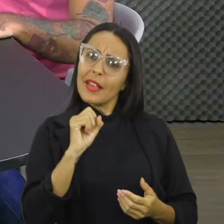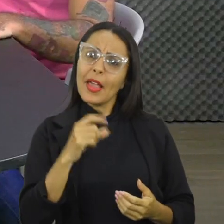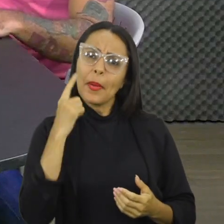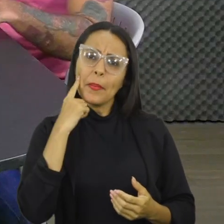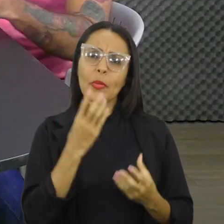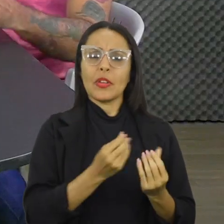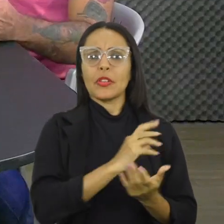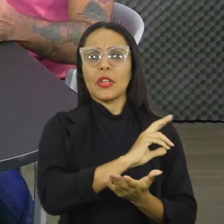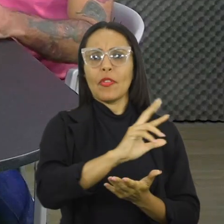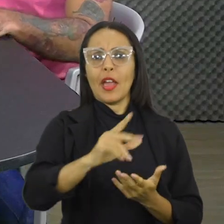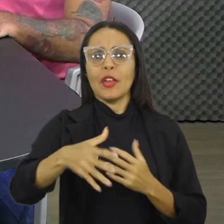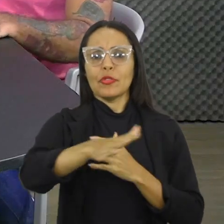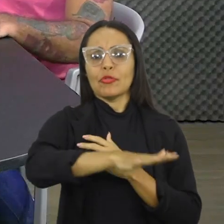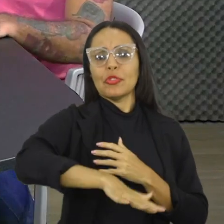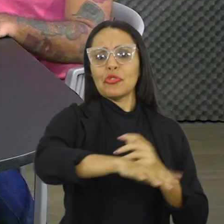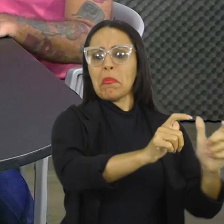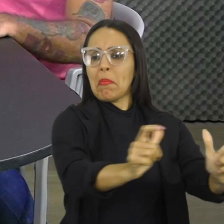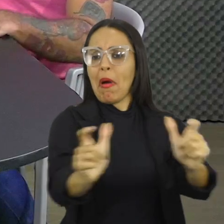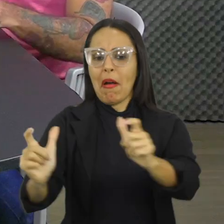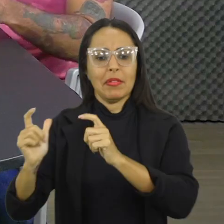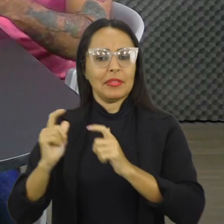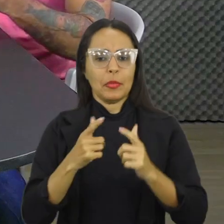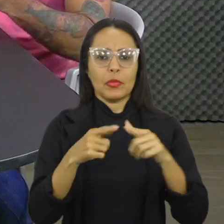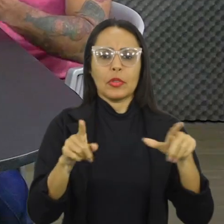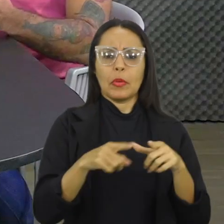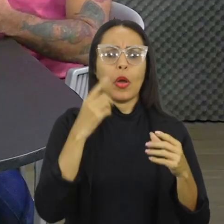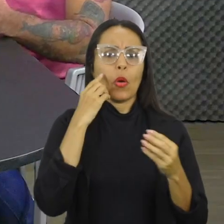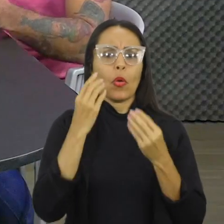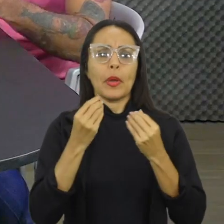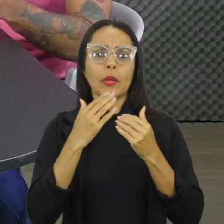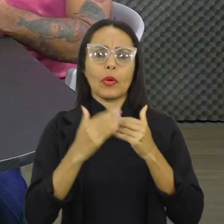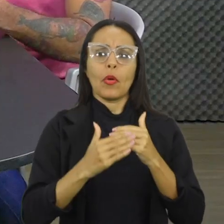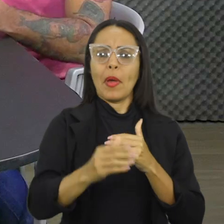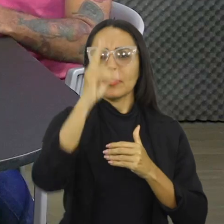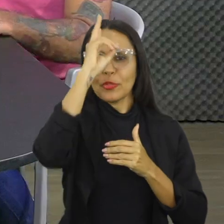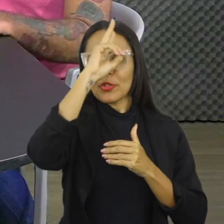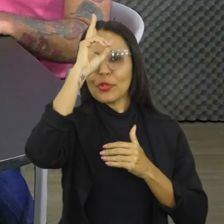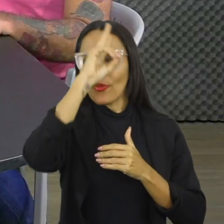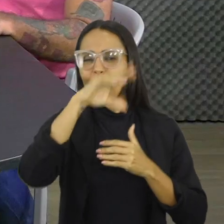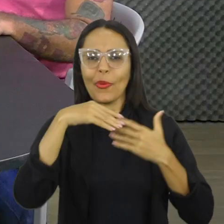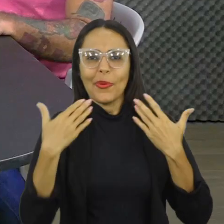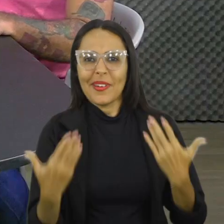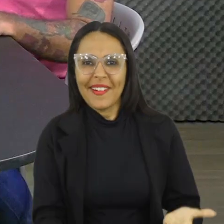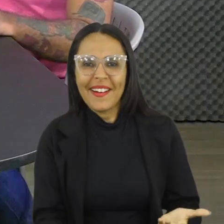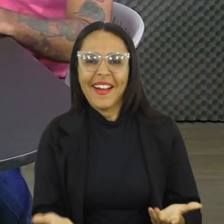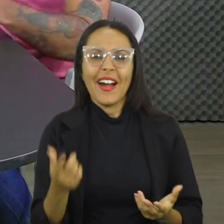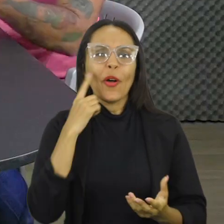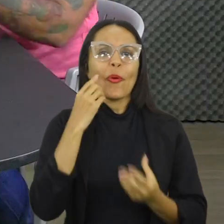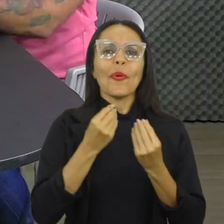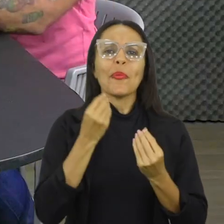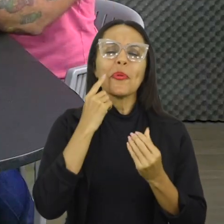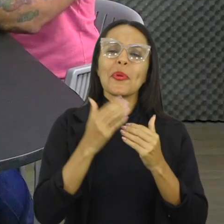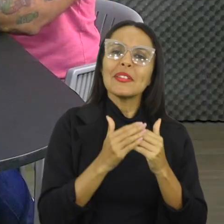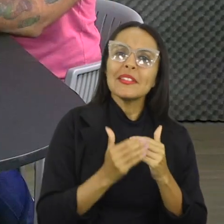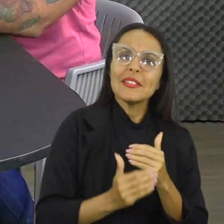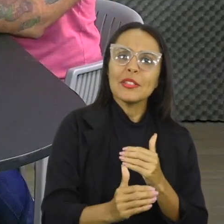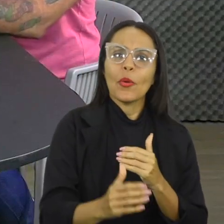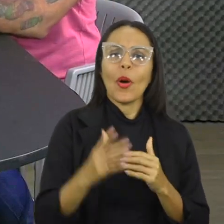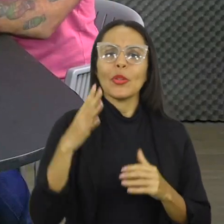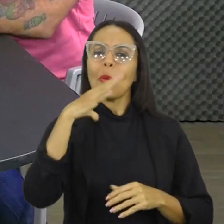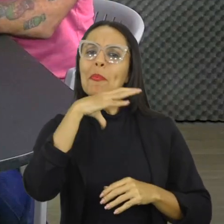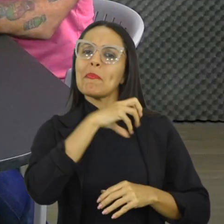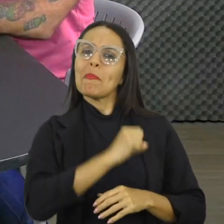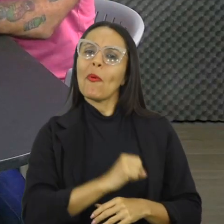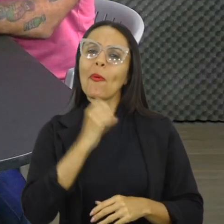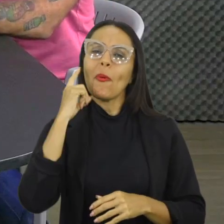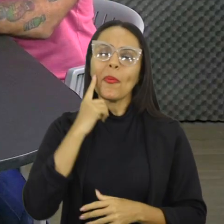passa por diversos espaços aí da música, mas como é que começa a tua história com a música, Radassa? Como é que iniciou o teu amor, a tua